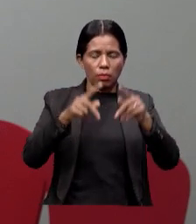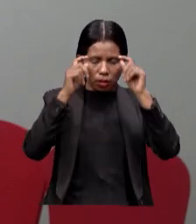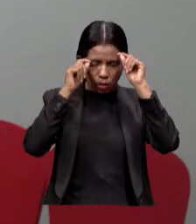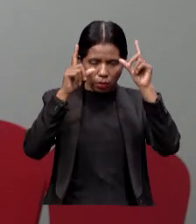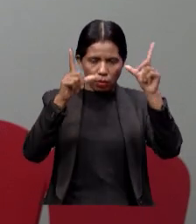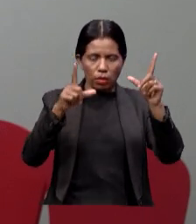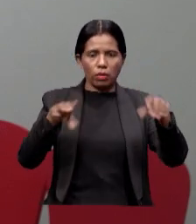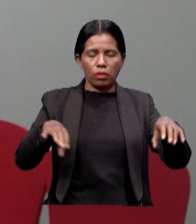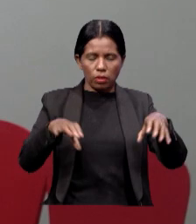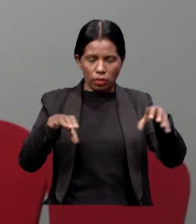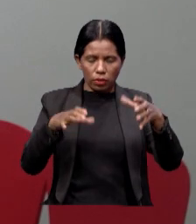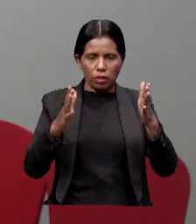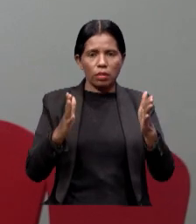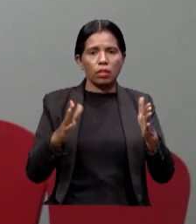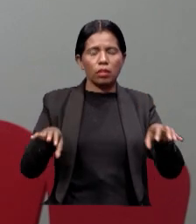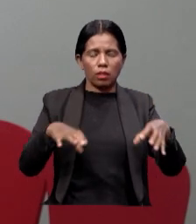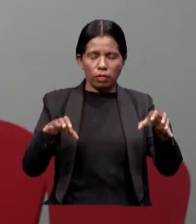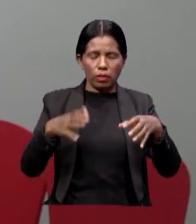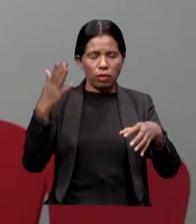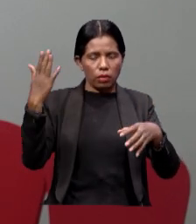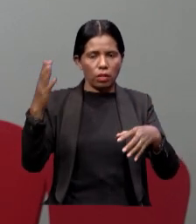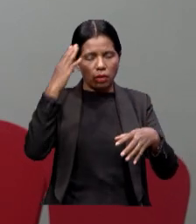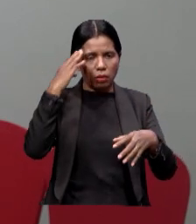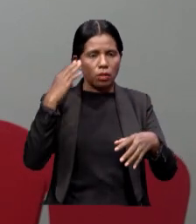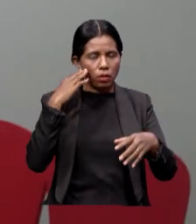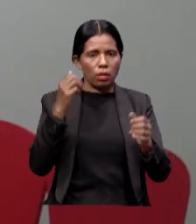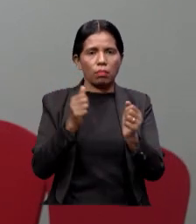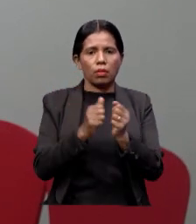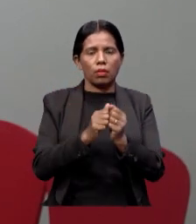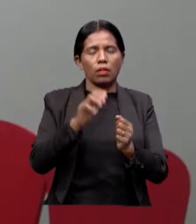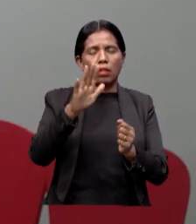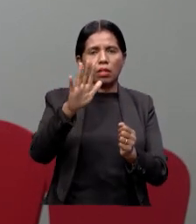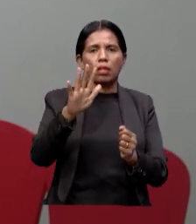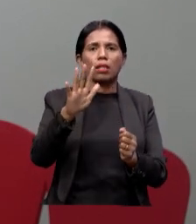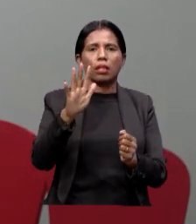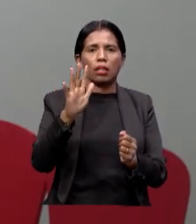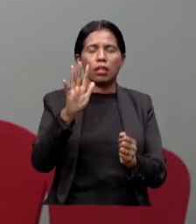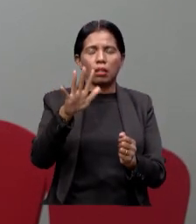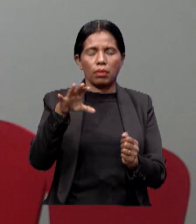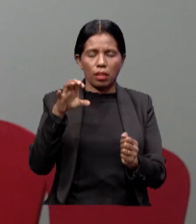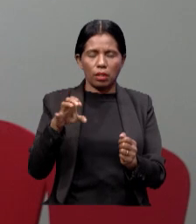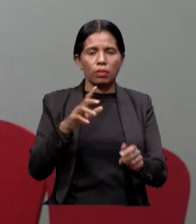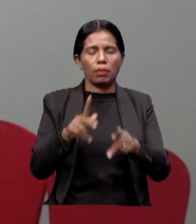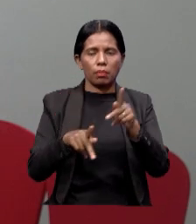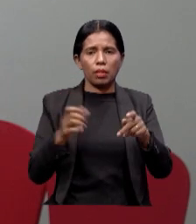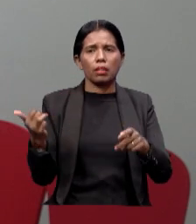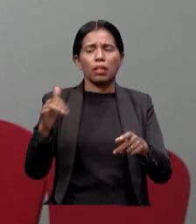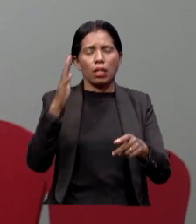iha Korea iha area fabrikane 500 pessoas. I sir hanoi hela mos atu insa